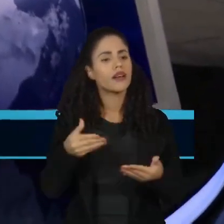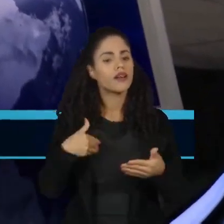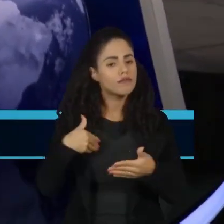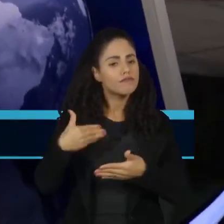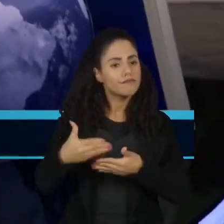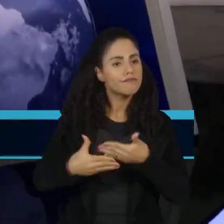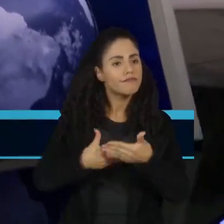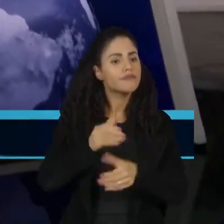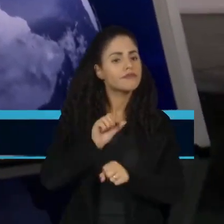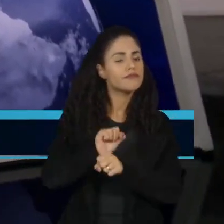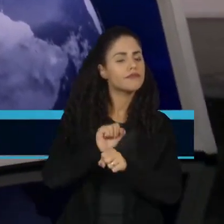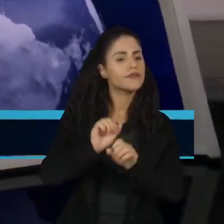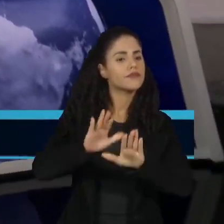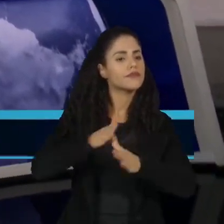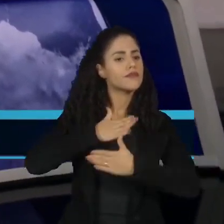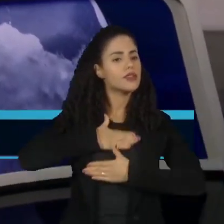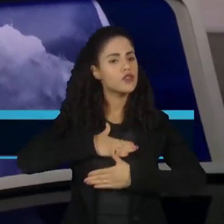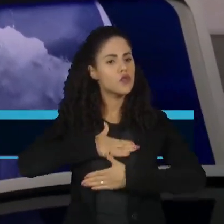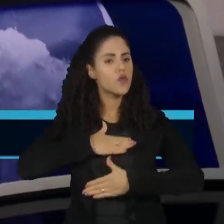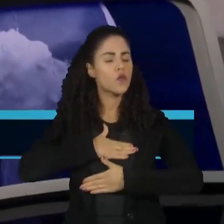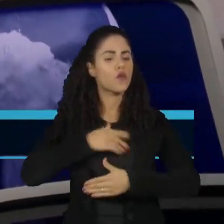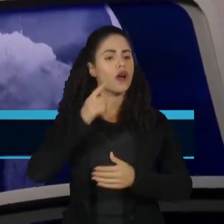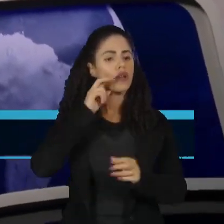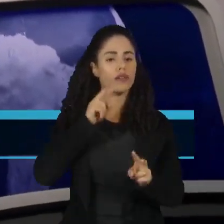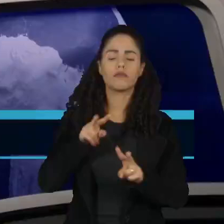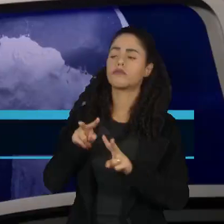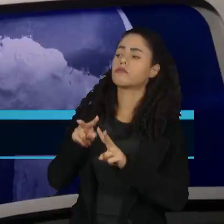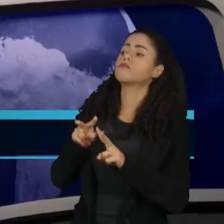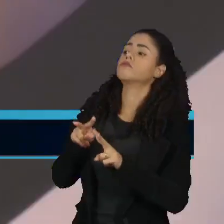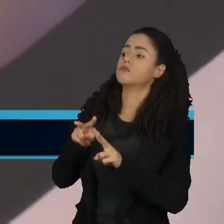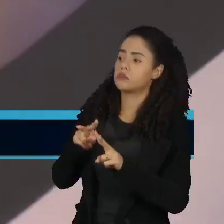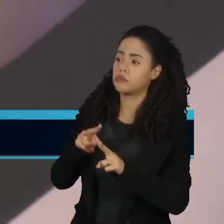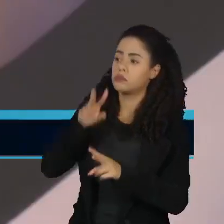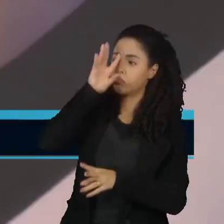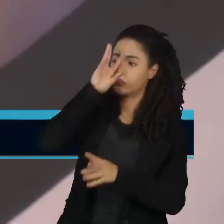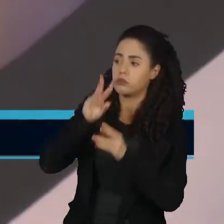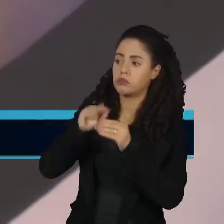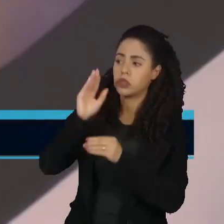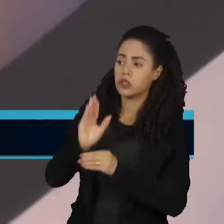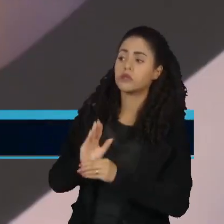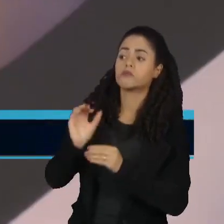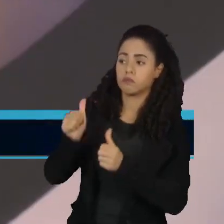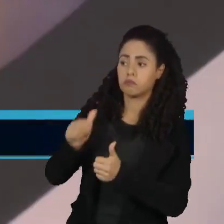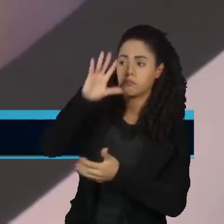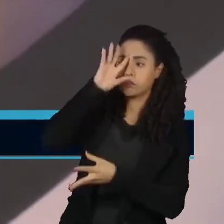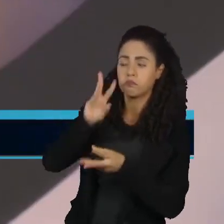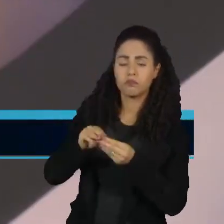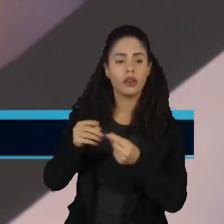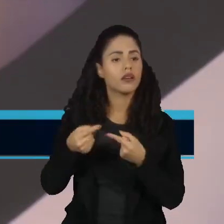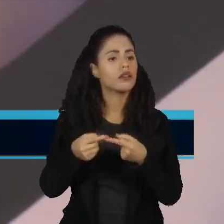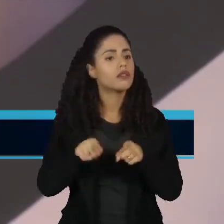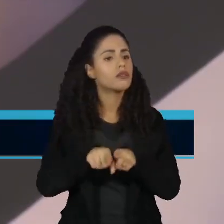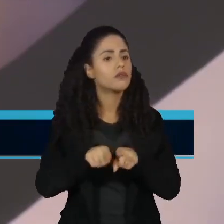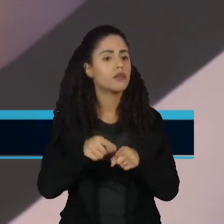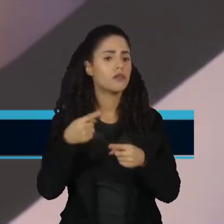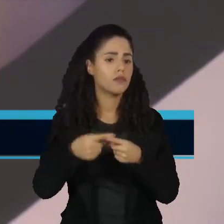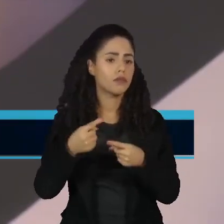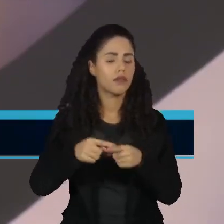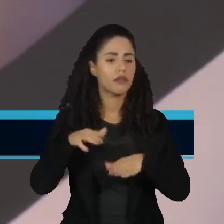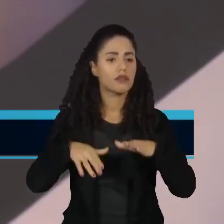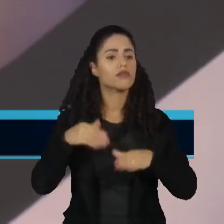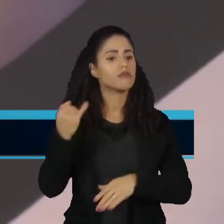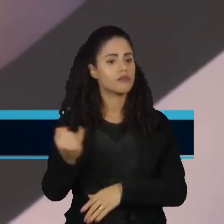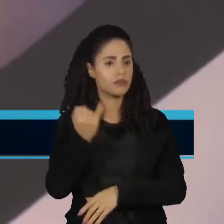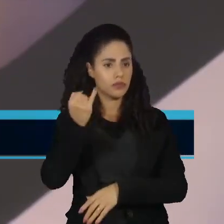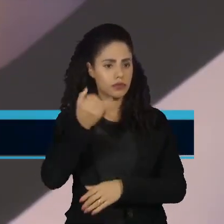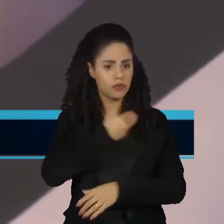mais acho que mais bem vistas dentro da diplomacia de maneira geral. Tem que ver o que vai acontecer com a comunidade brasileira também, especificamente, porque isso é um papel muito